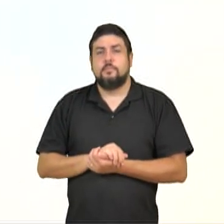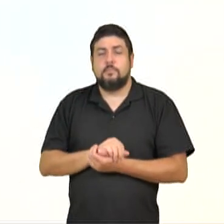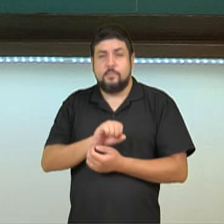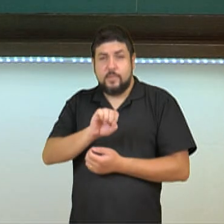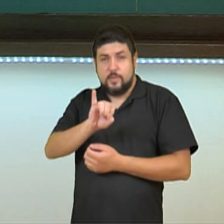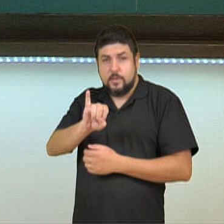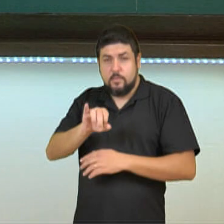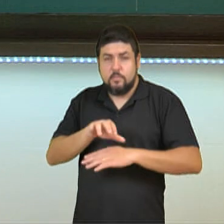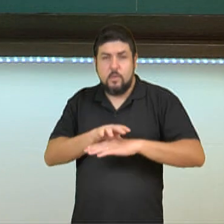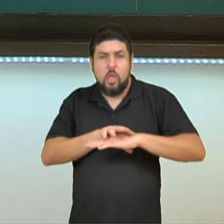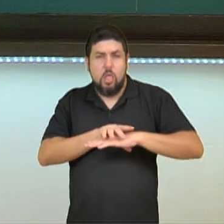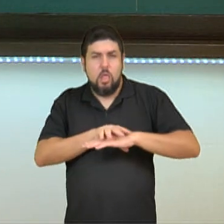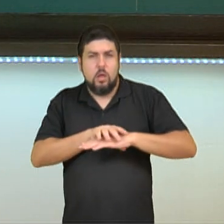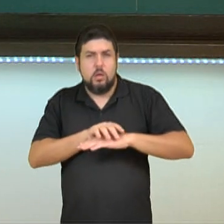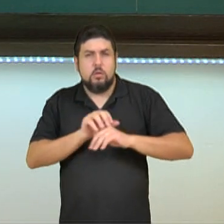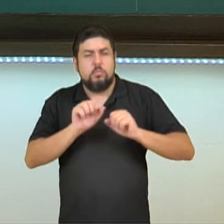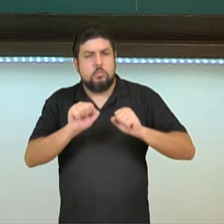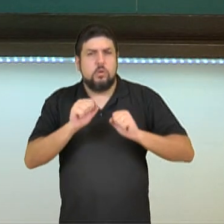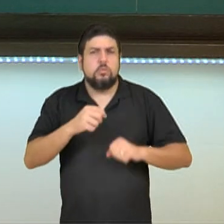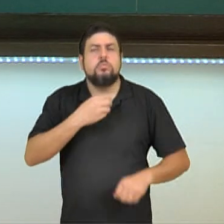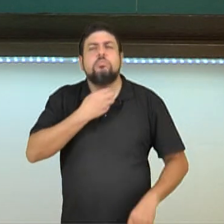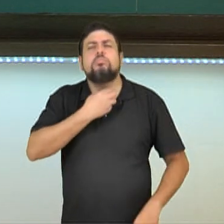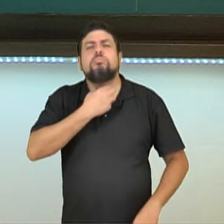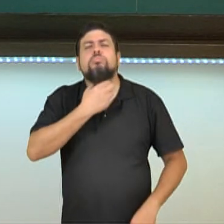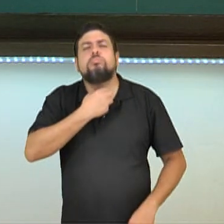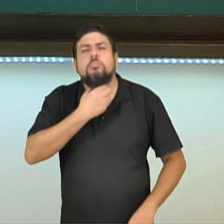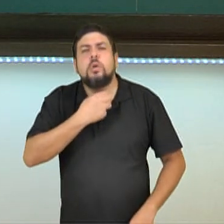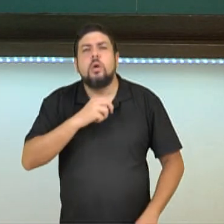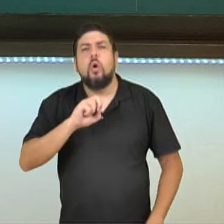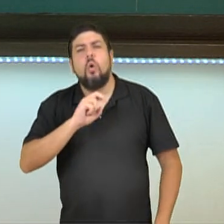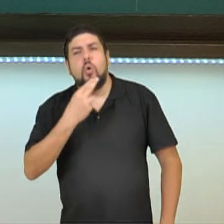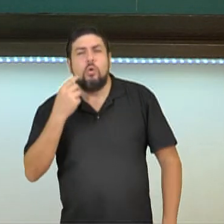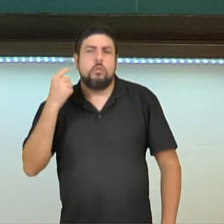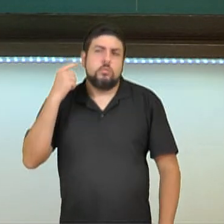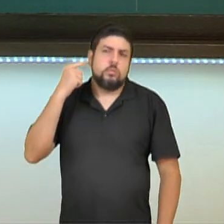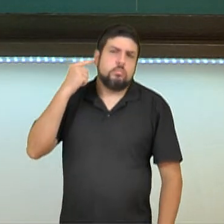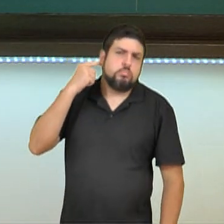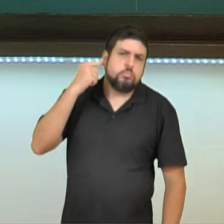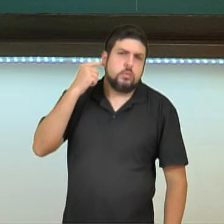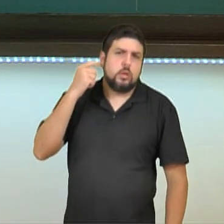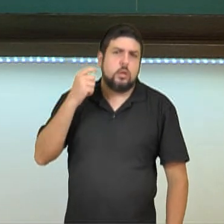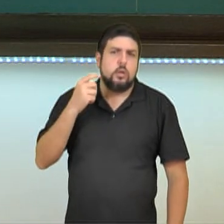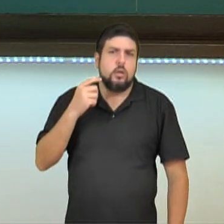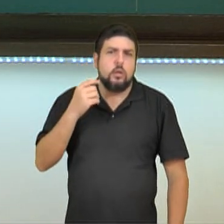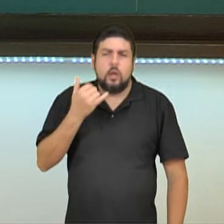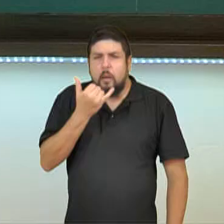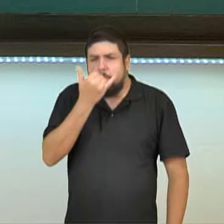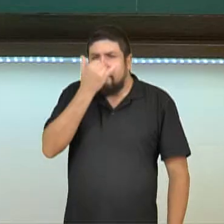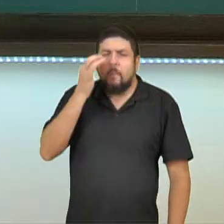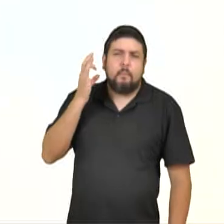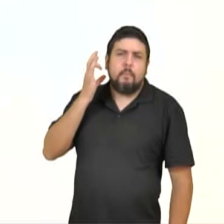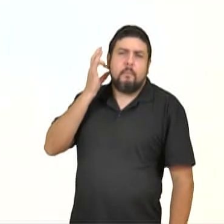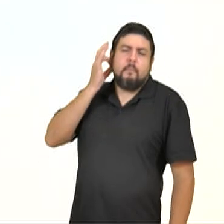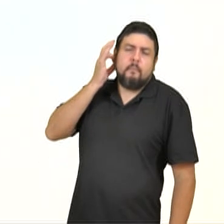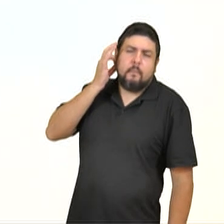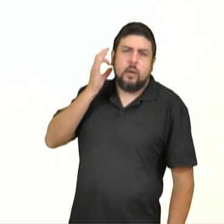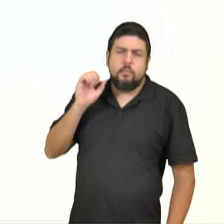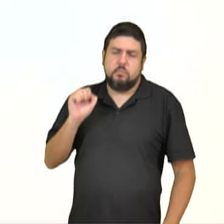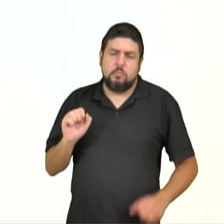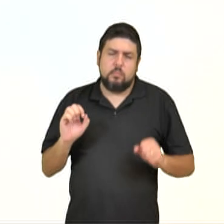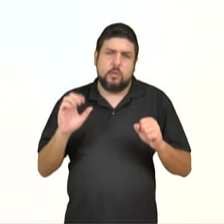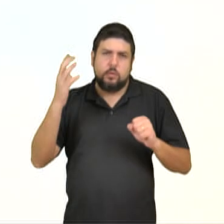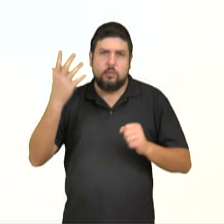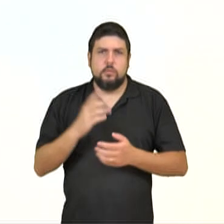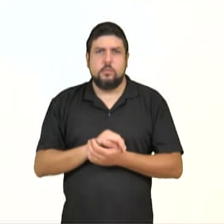uma infecção na garganta, na orelha, como eu falei, né, no furo para quem tem brinco. É comum que